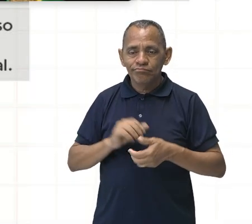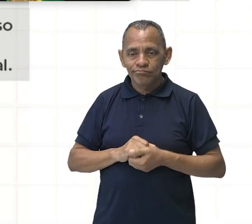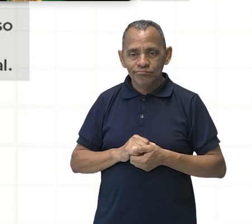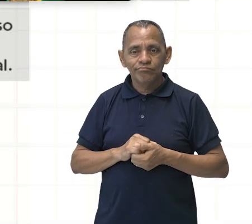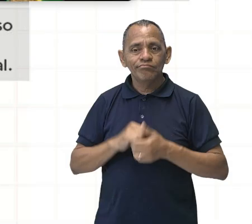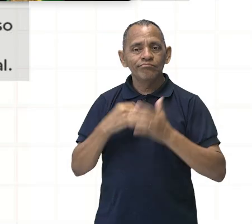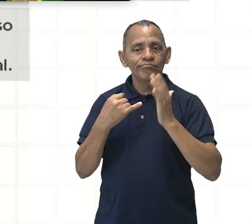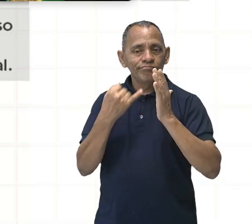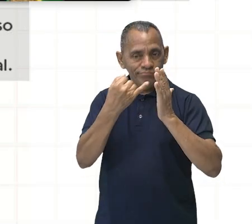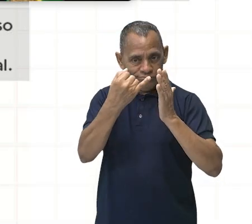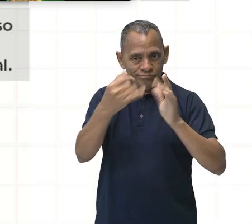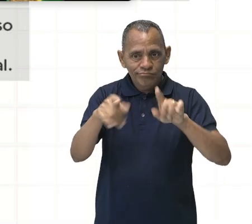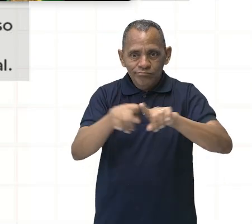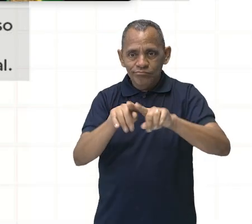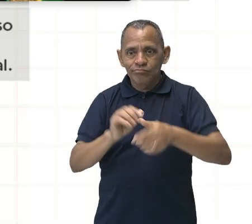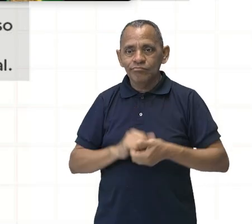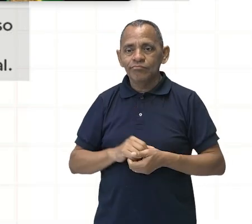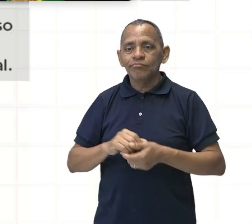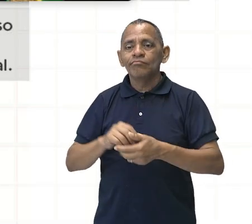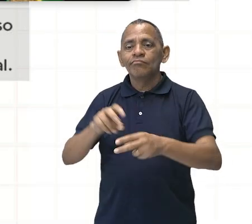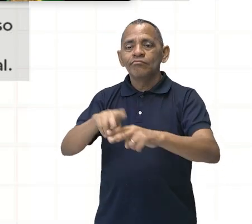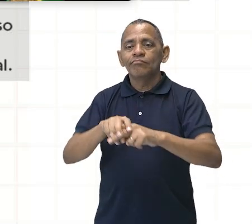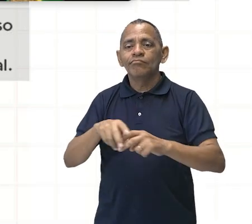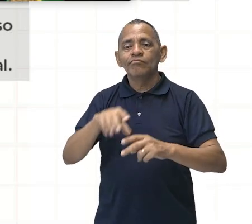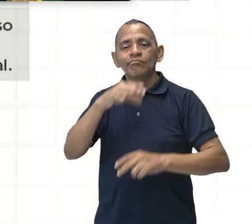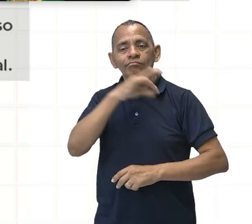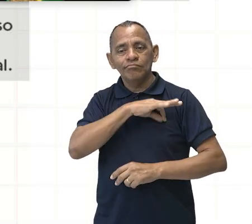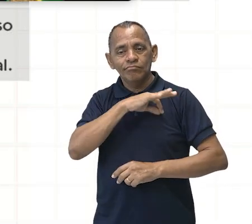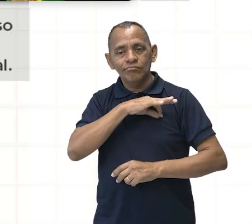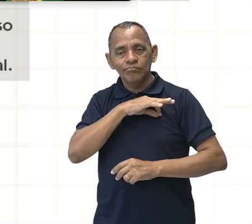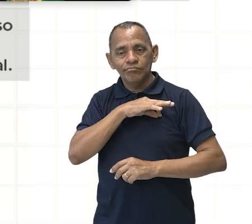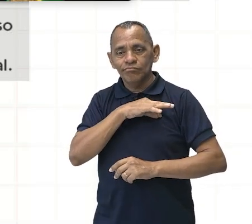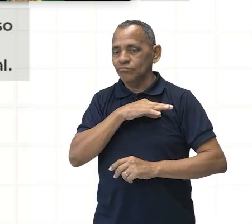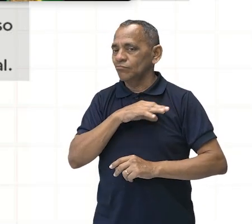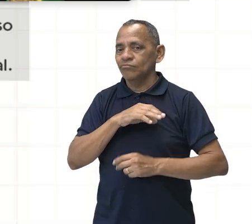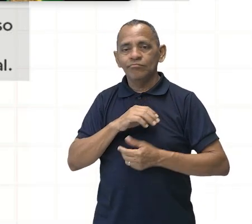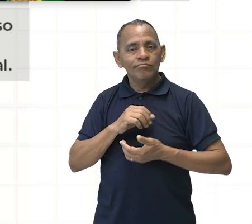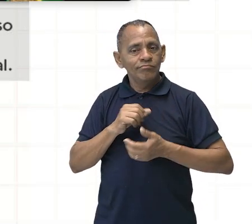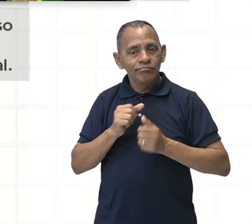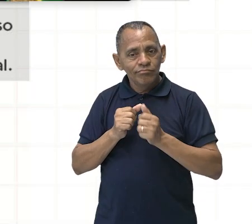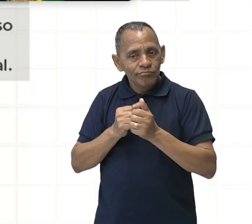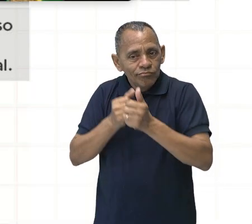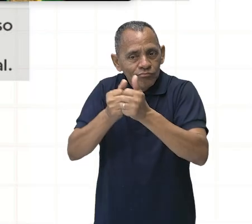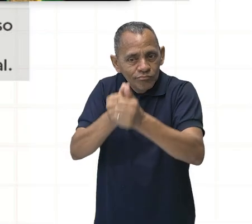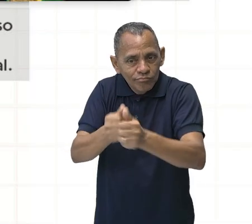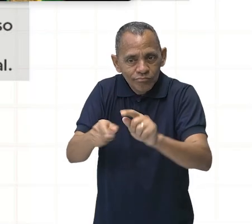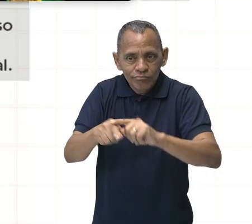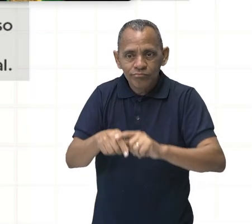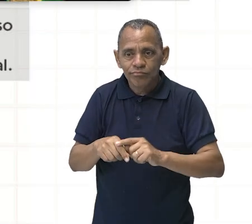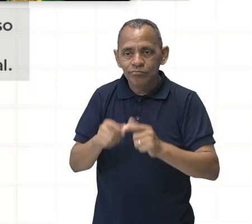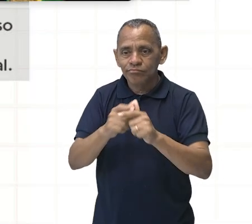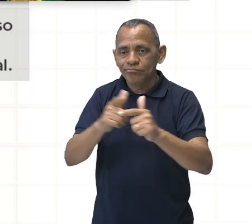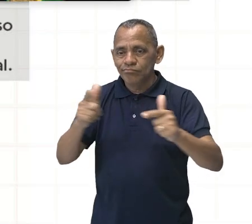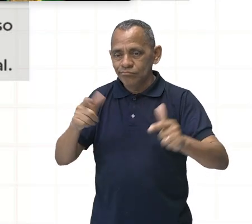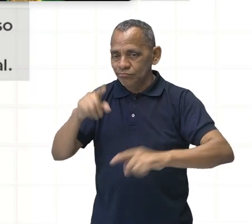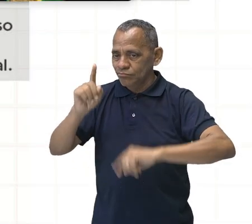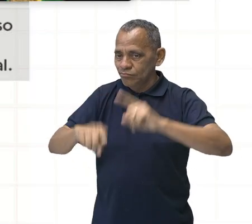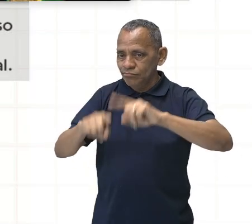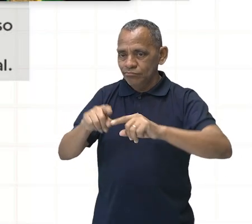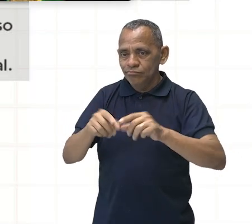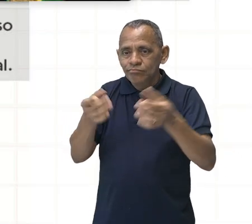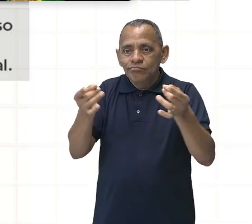hiperinflação, até porque os salários eles não acompanhavam o aumento dos produtos no mercado em